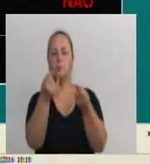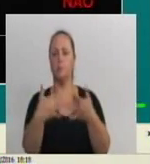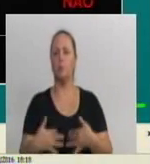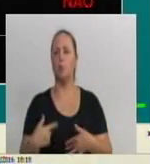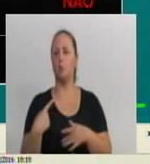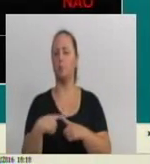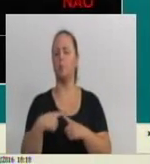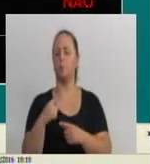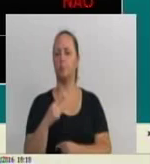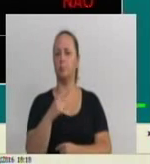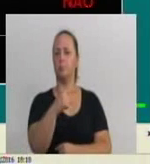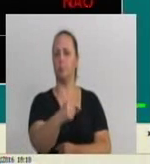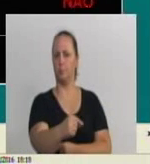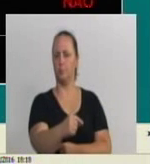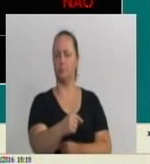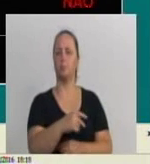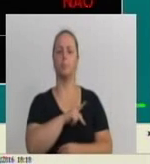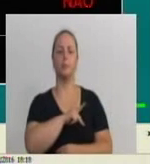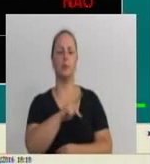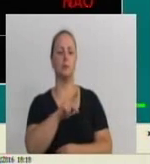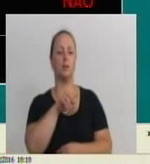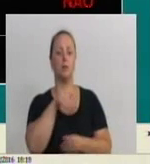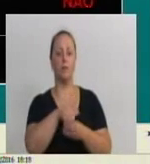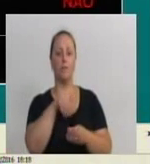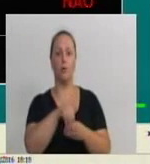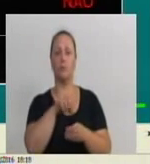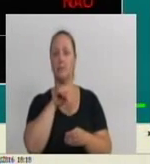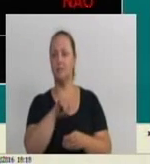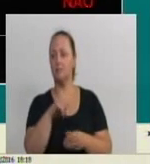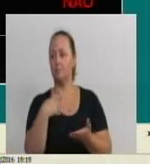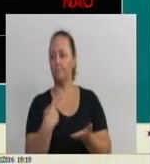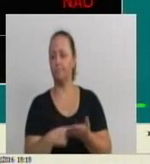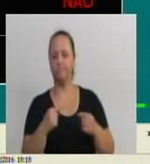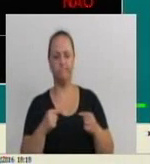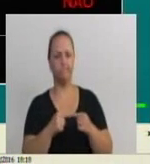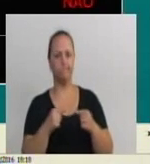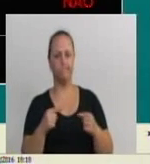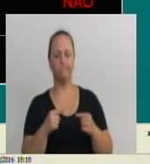presidente só vota em caso de empate. Encerrada a votação.